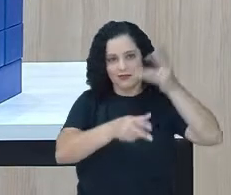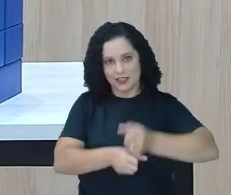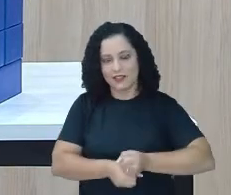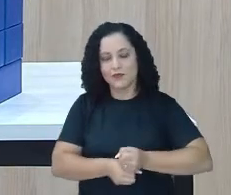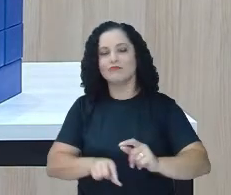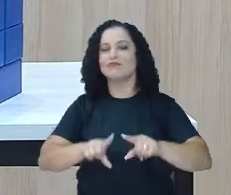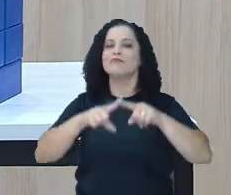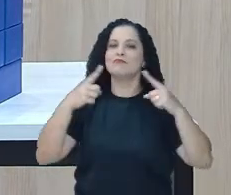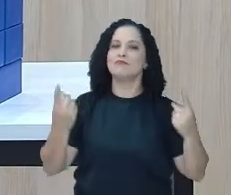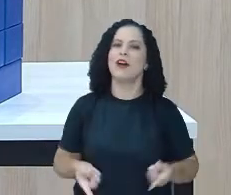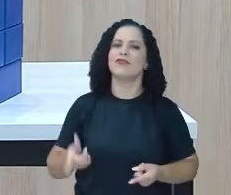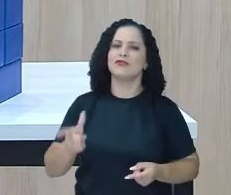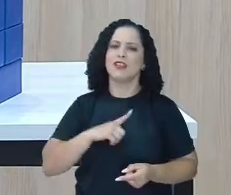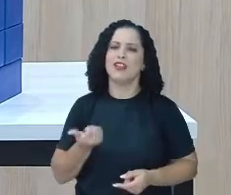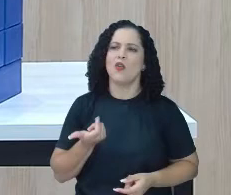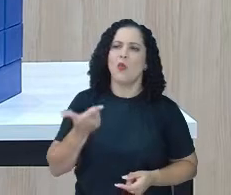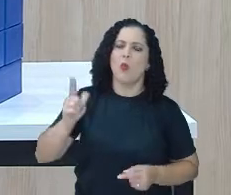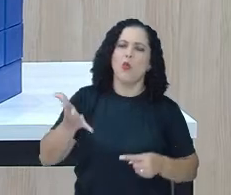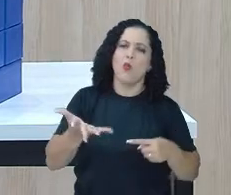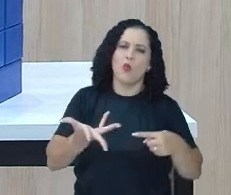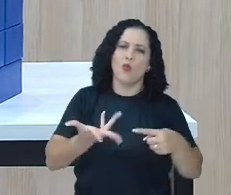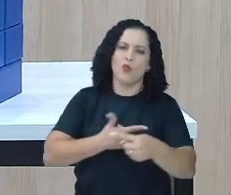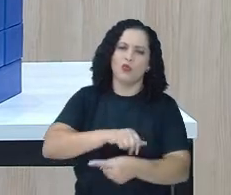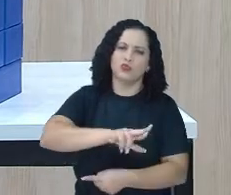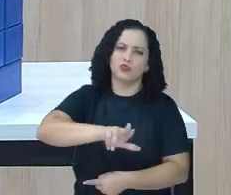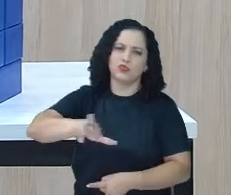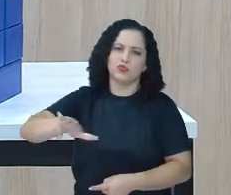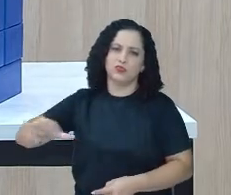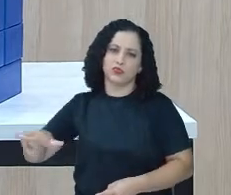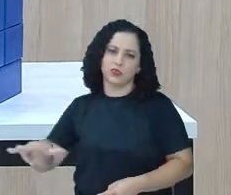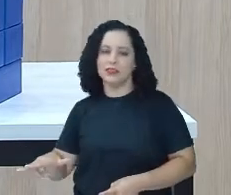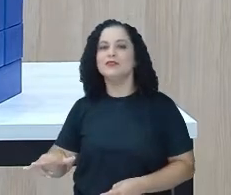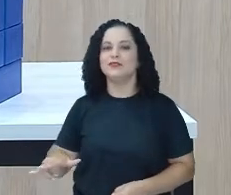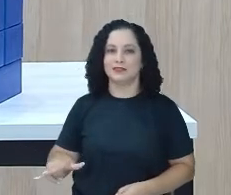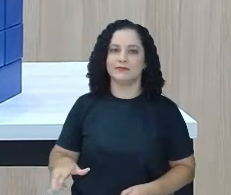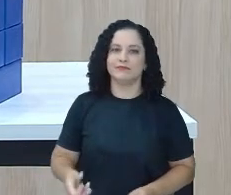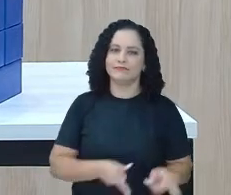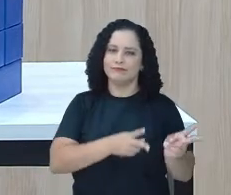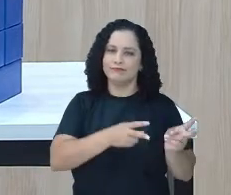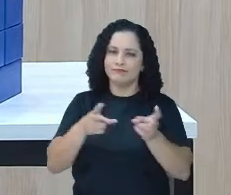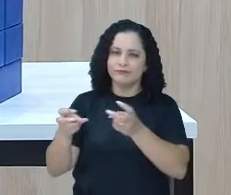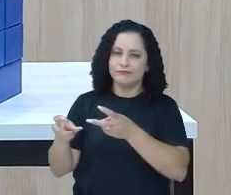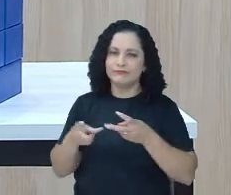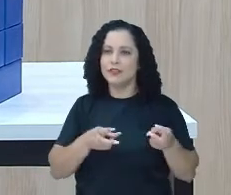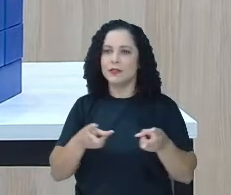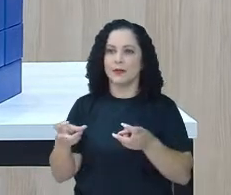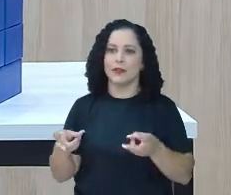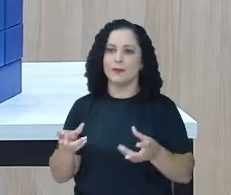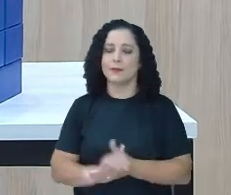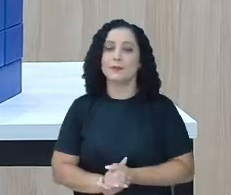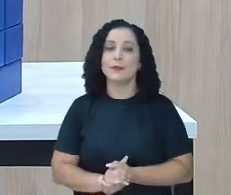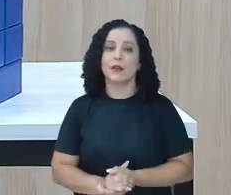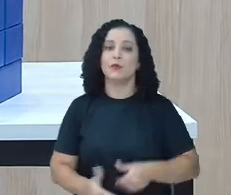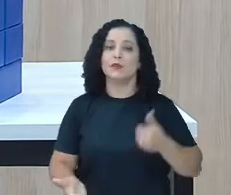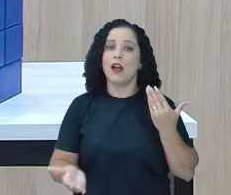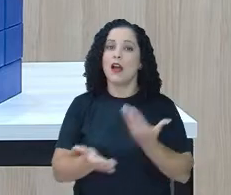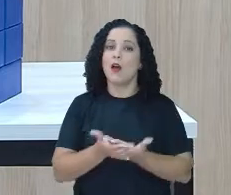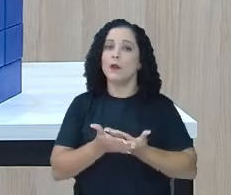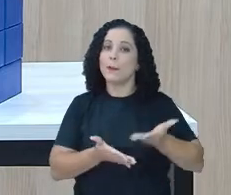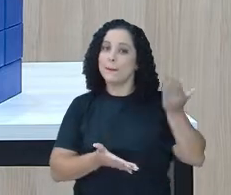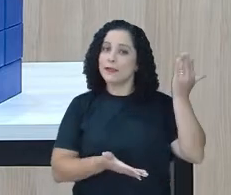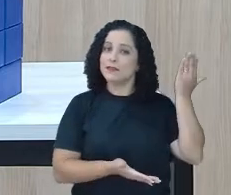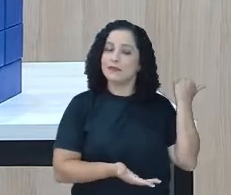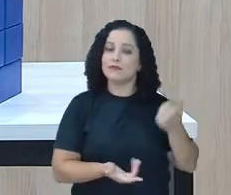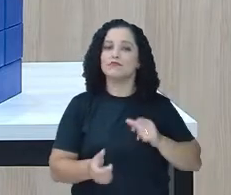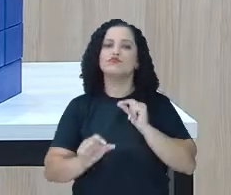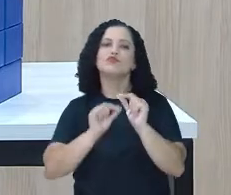mas que a gente trouxe outros problemas aqui para dividir com vocês, tá certo? Outras coisas para a gente perceber e dividir com vocês. Então vamos lá, na aula passada, o